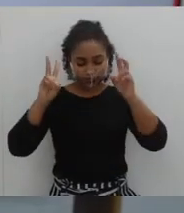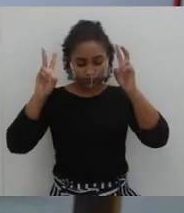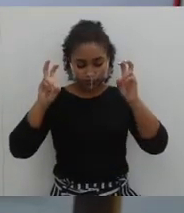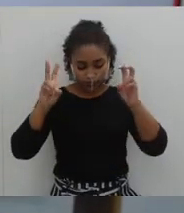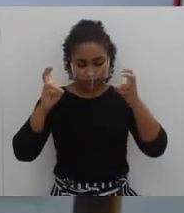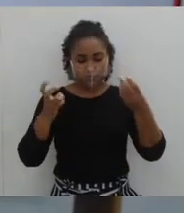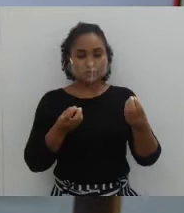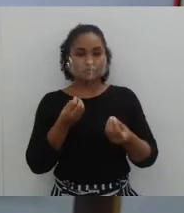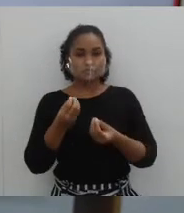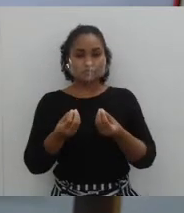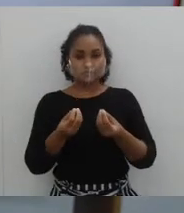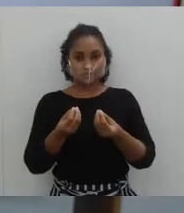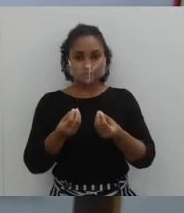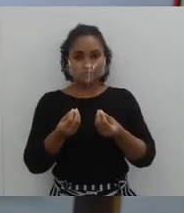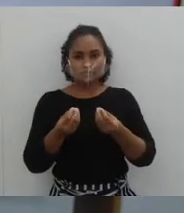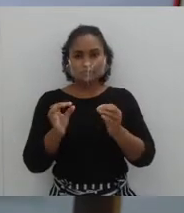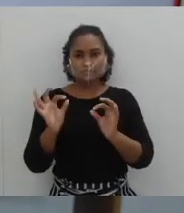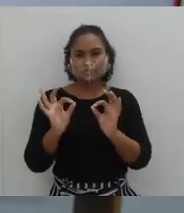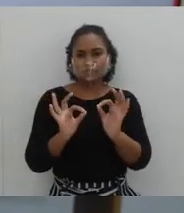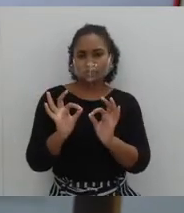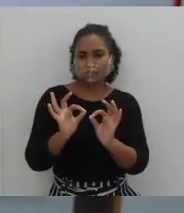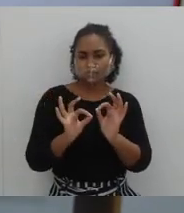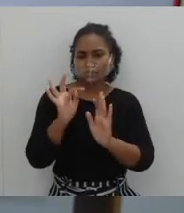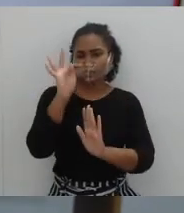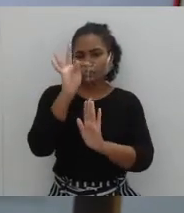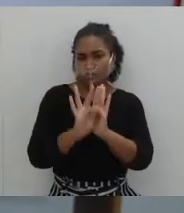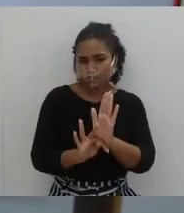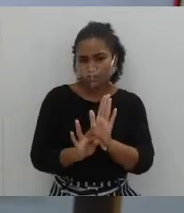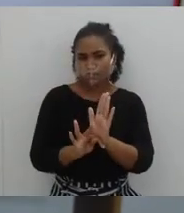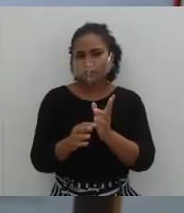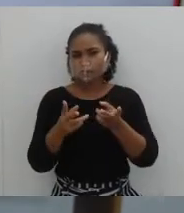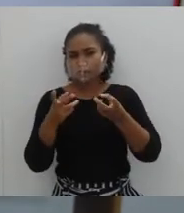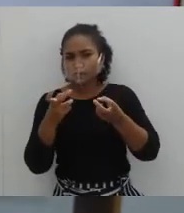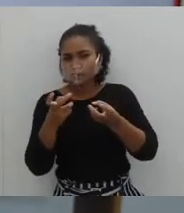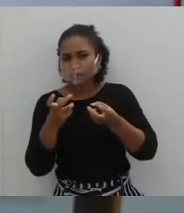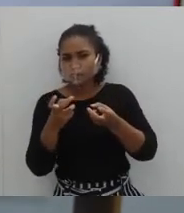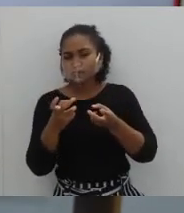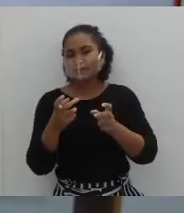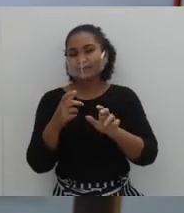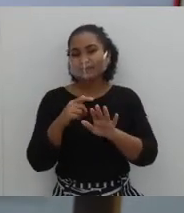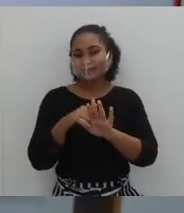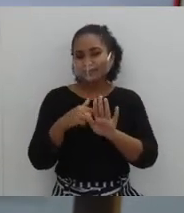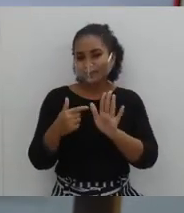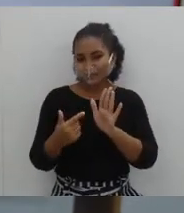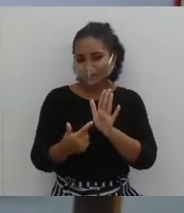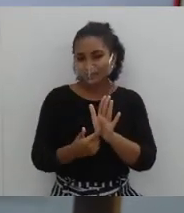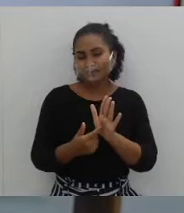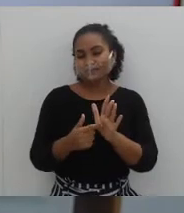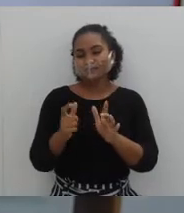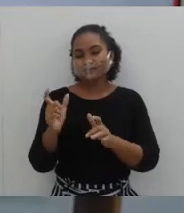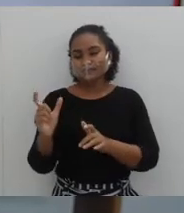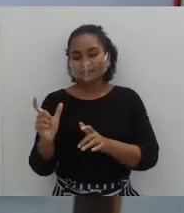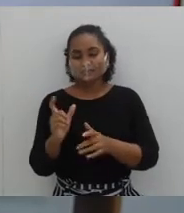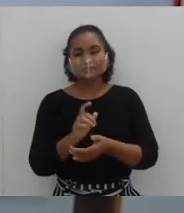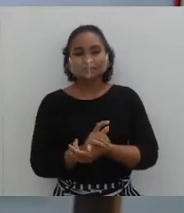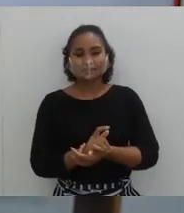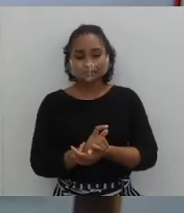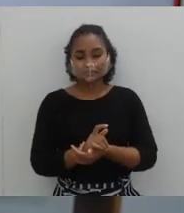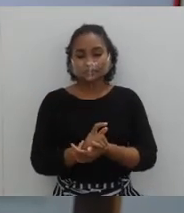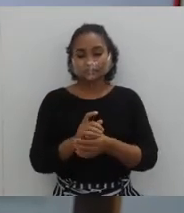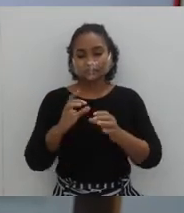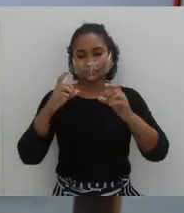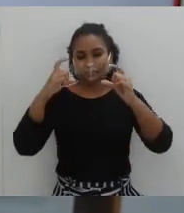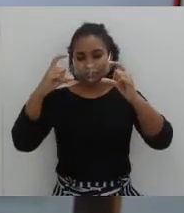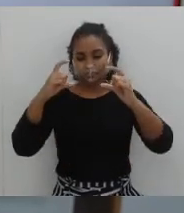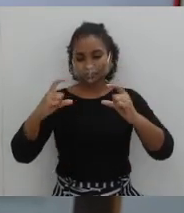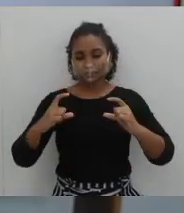você vai ver o layout do texto, você vai dar uma olhadinha já nos falsos cognatos, nos cognatos, você vai ver os